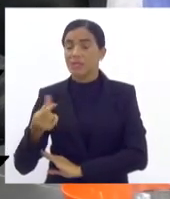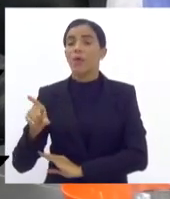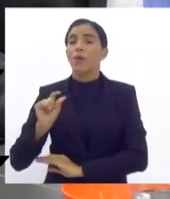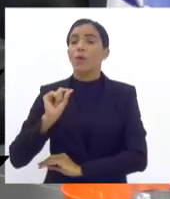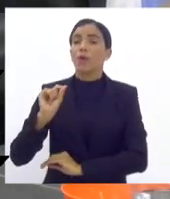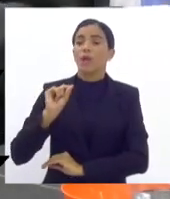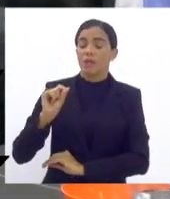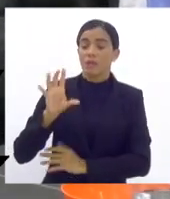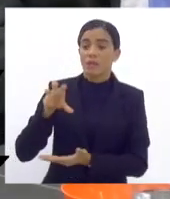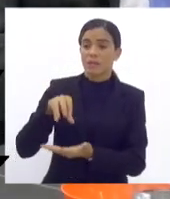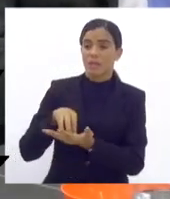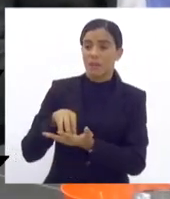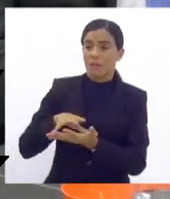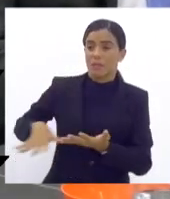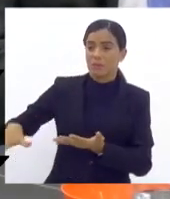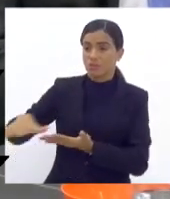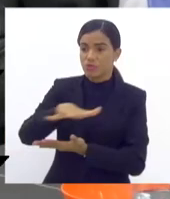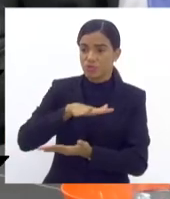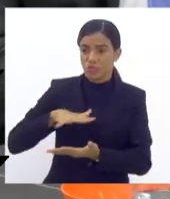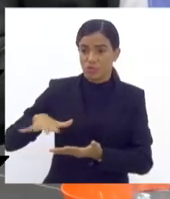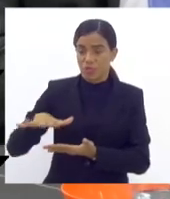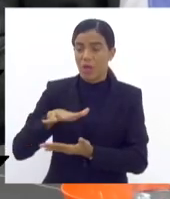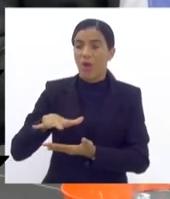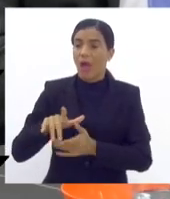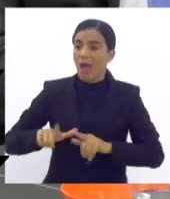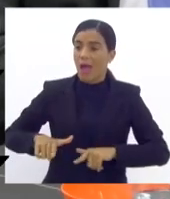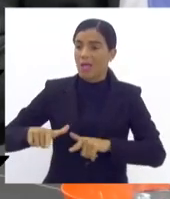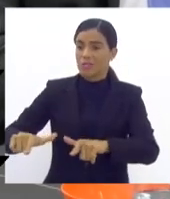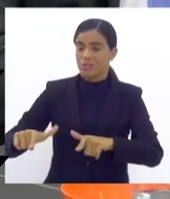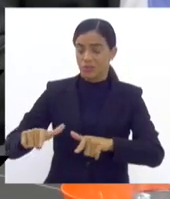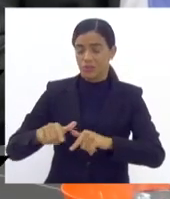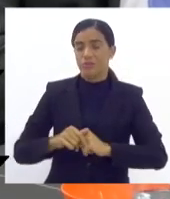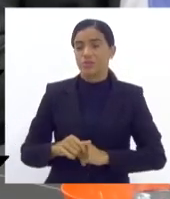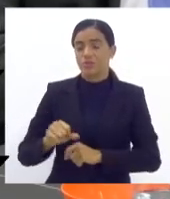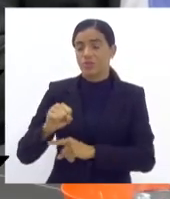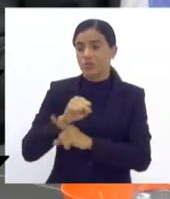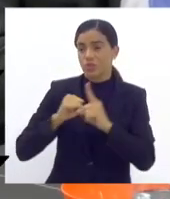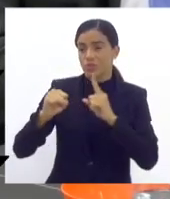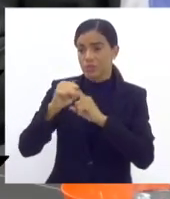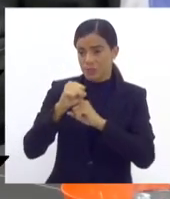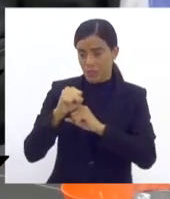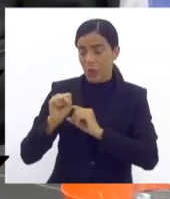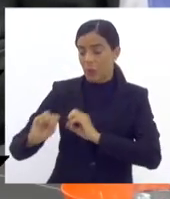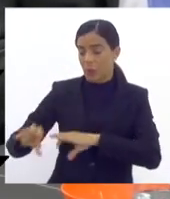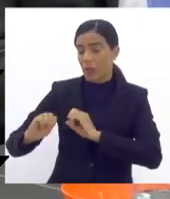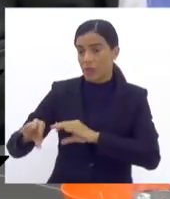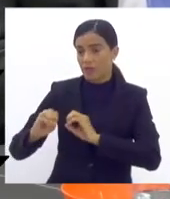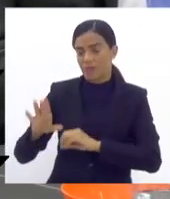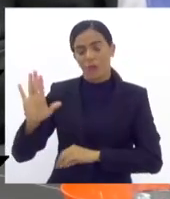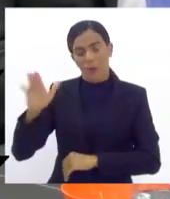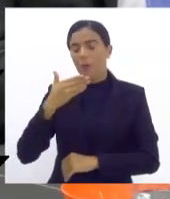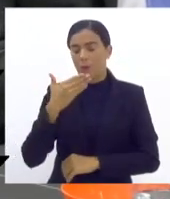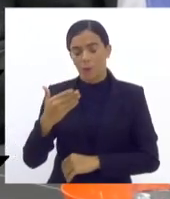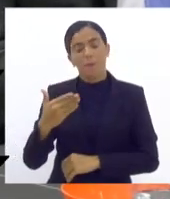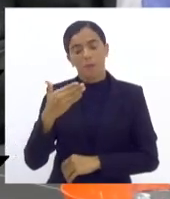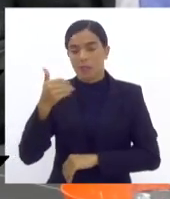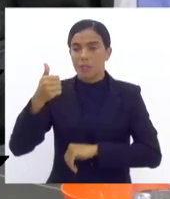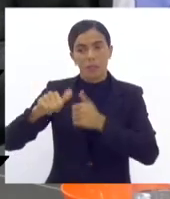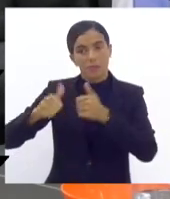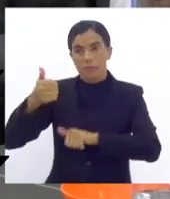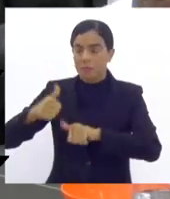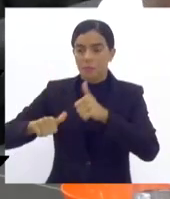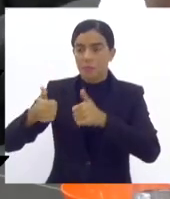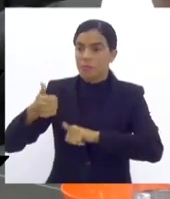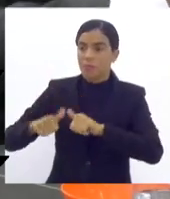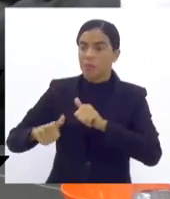pessoal do Departamento Geral de Ações Socioeducativas de Gás e da Outras Providências. Vou pedir vista, presidente. Pedido de vista deferido